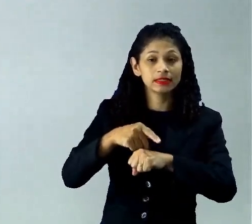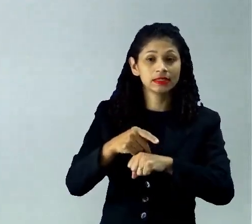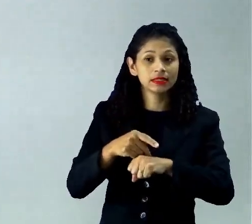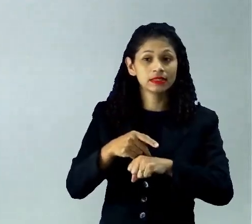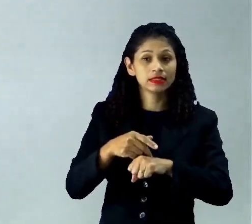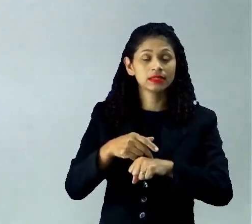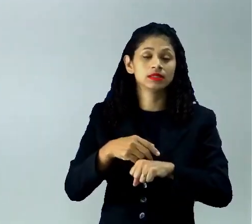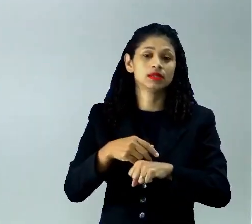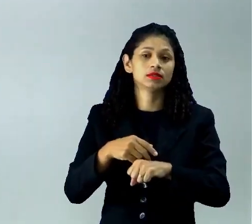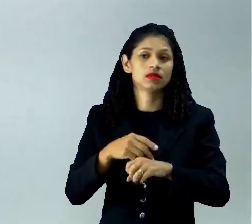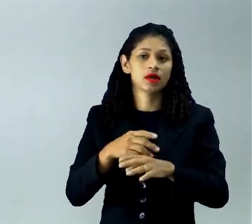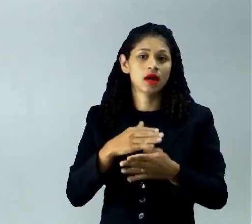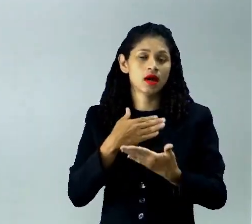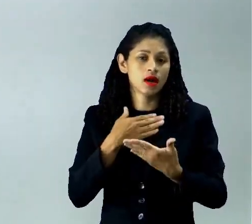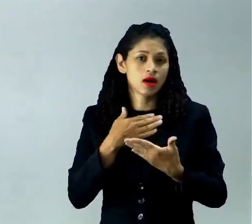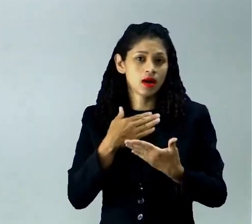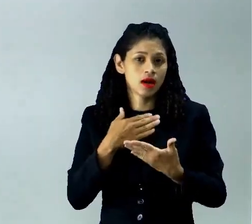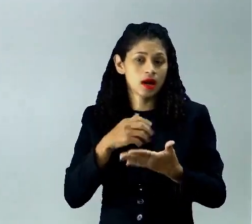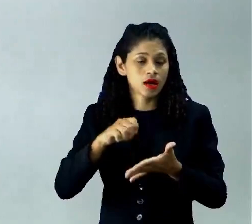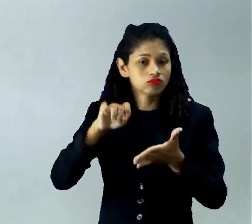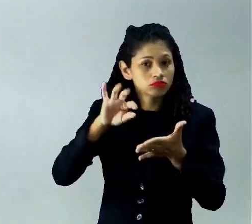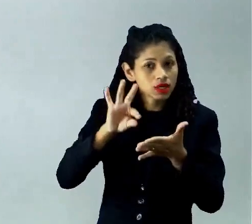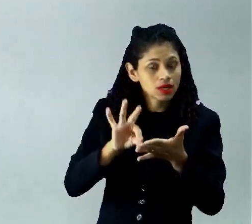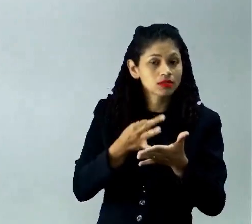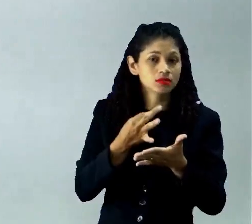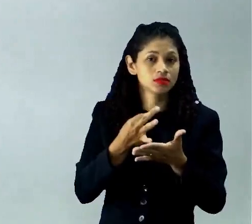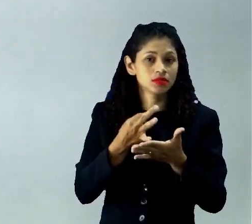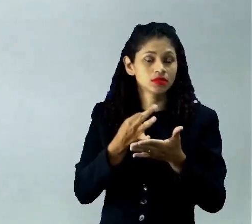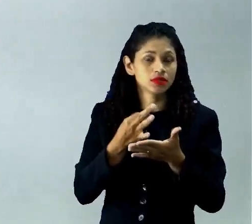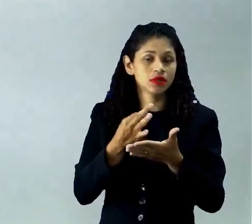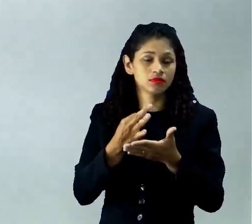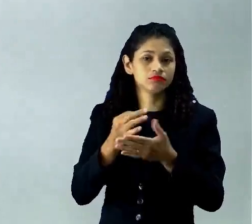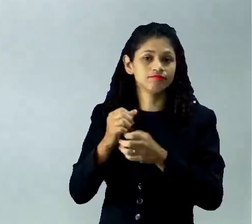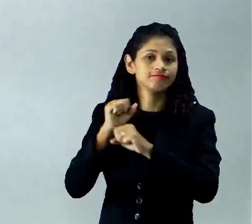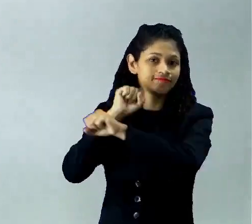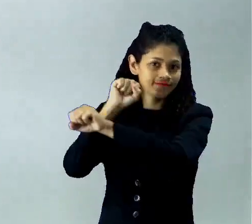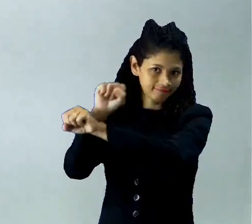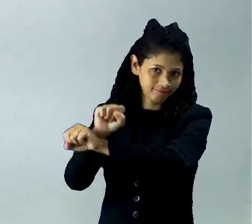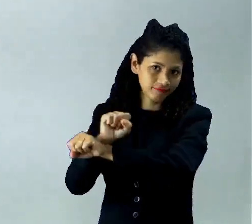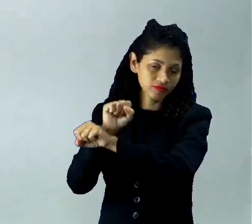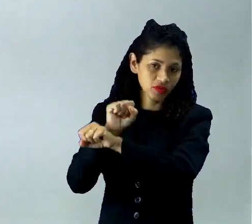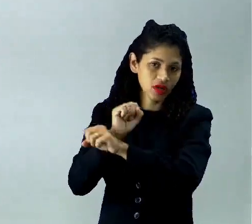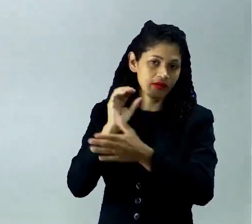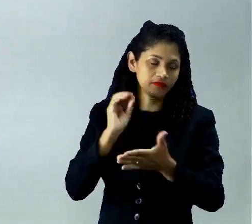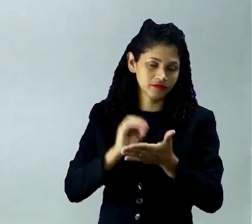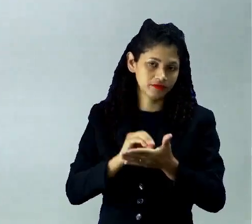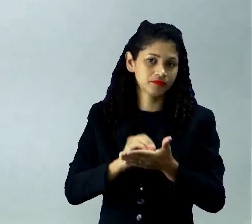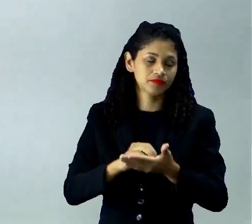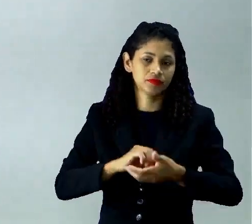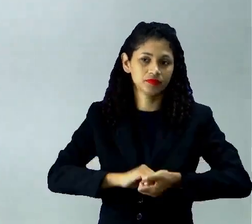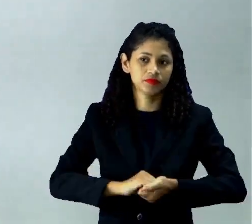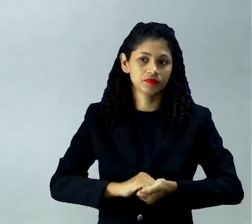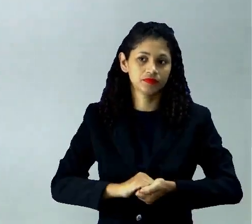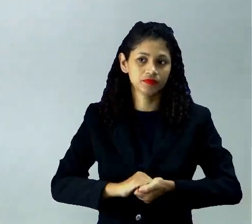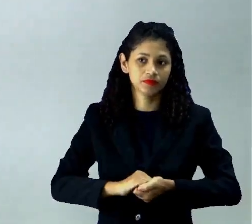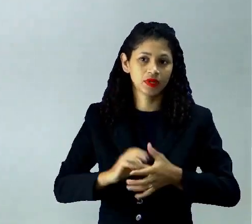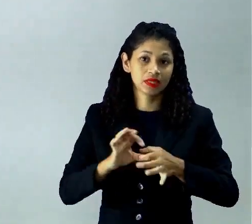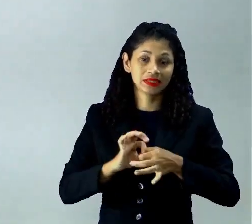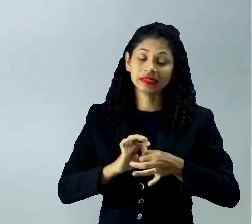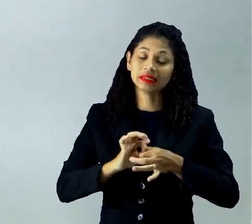sob protestos, assim, porque não tinha mais jeito, né? Vocês observaram no gráfico que